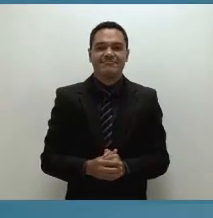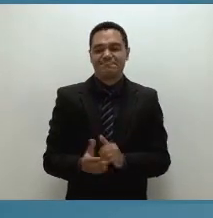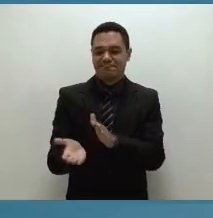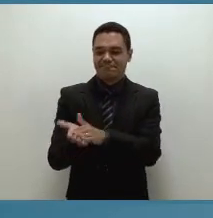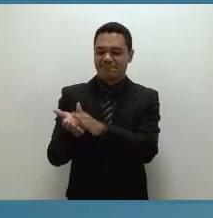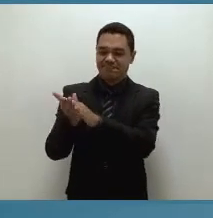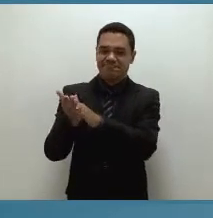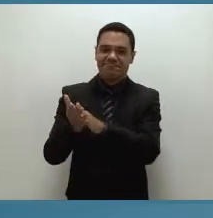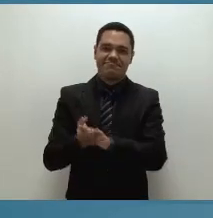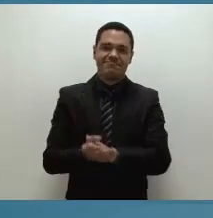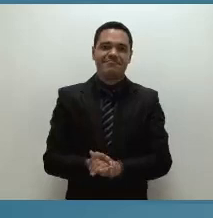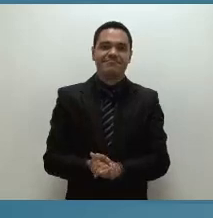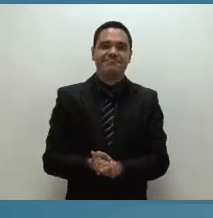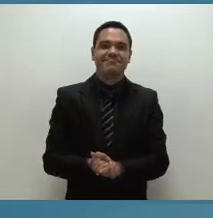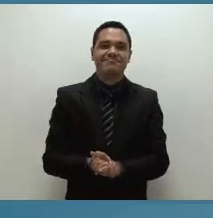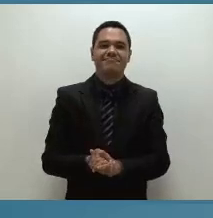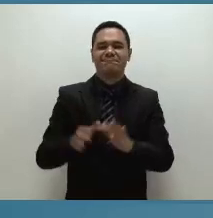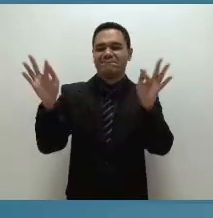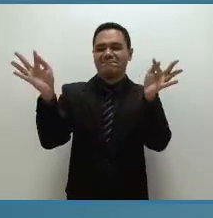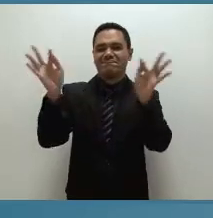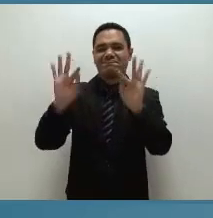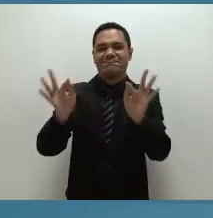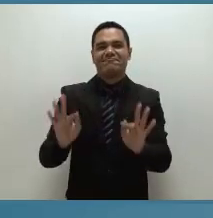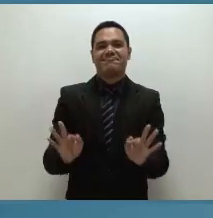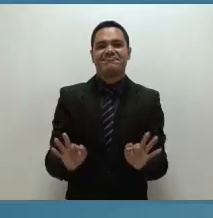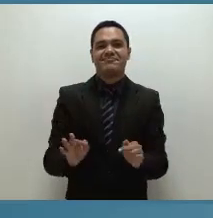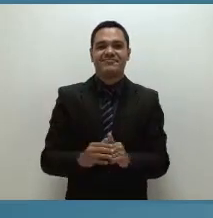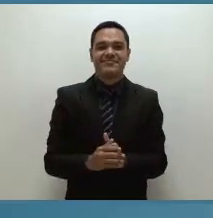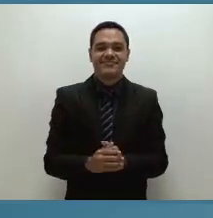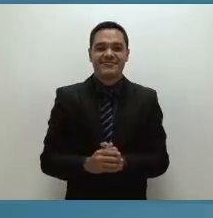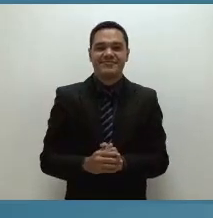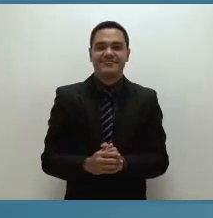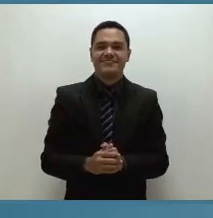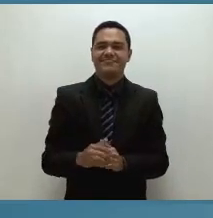Parabéns. Felicidades.